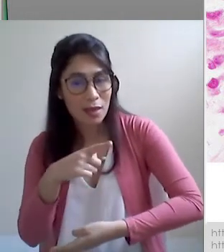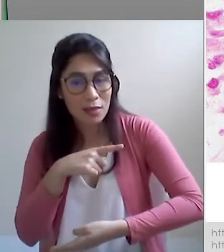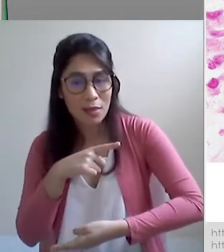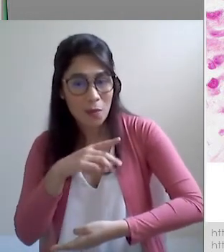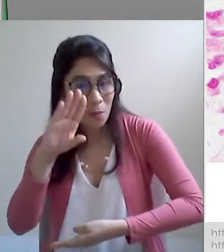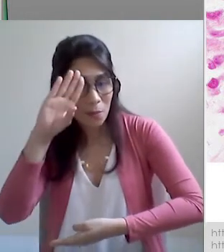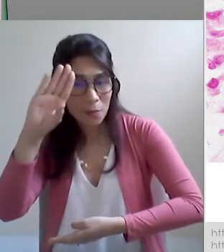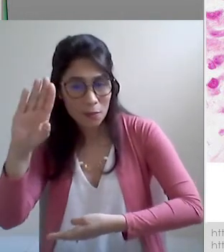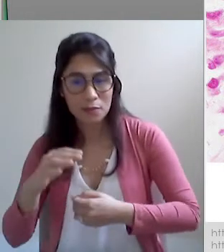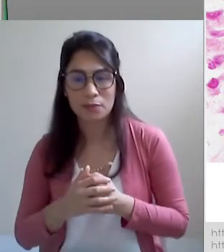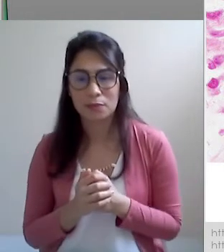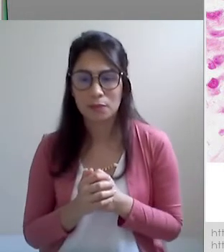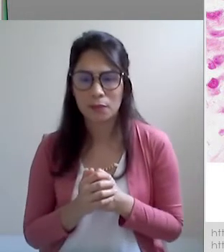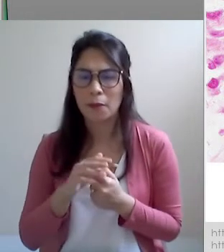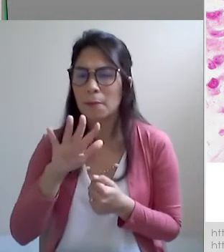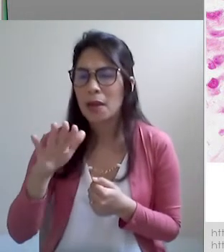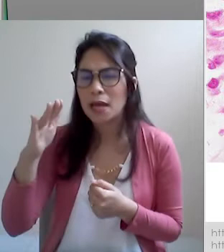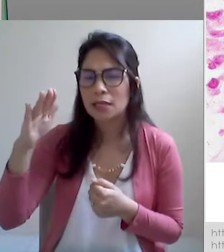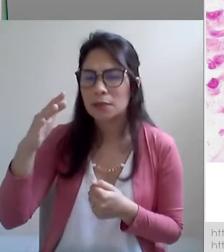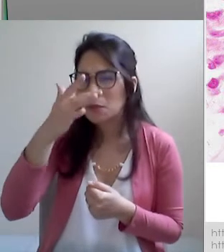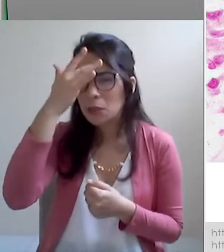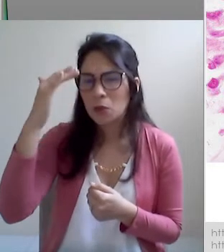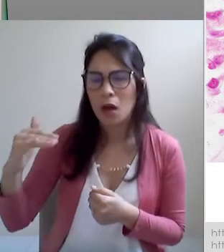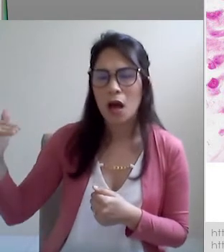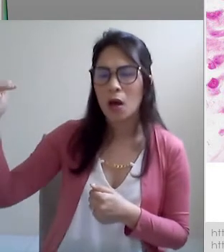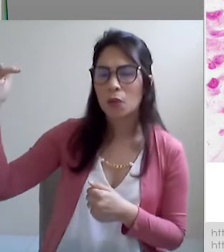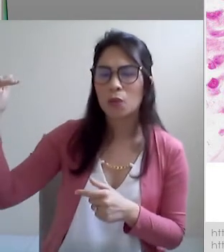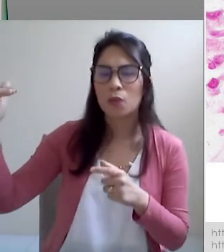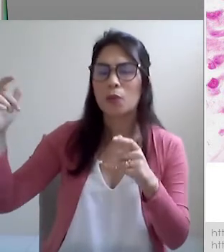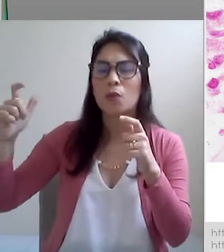durante o remodelamento e na reparação óssea.